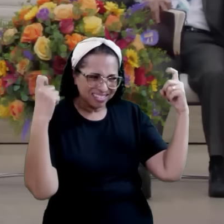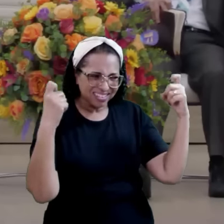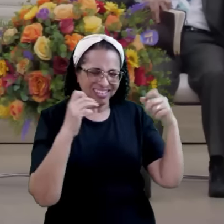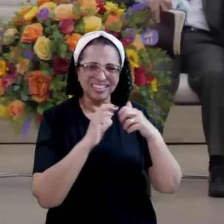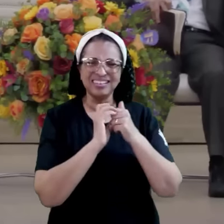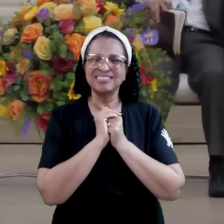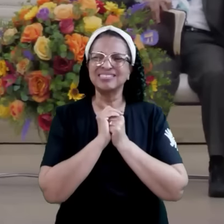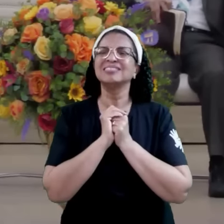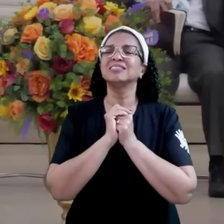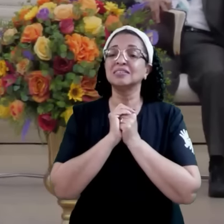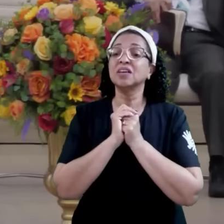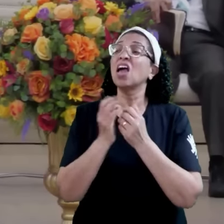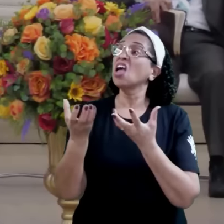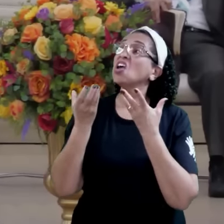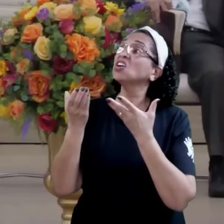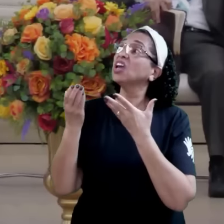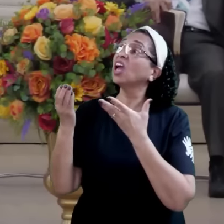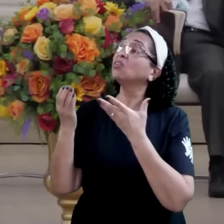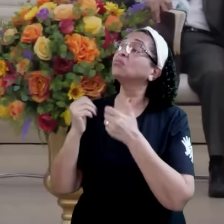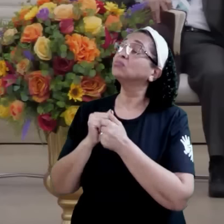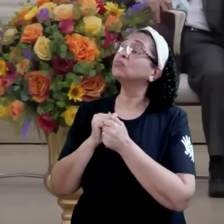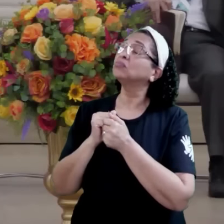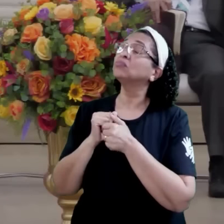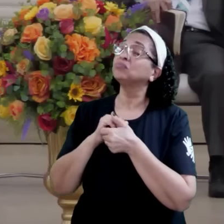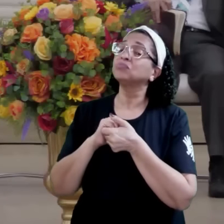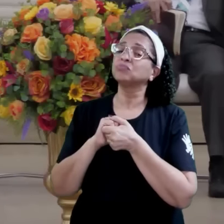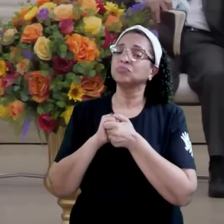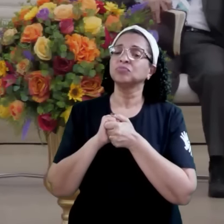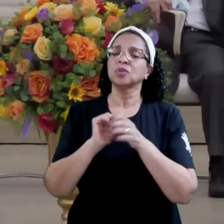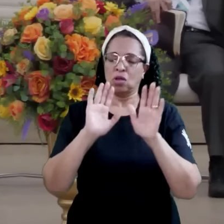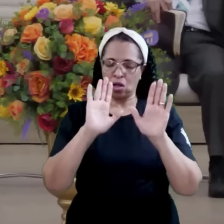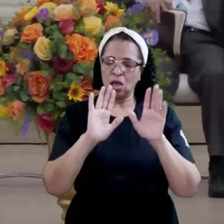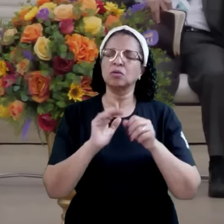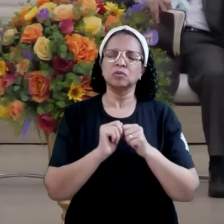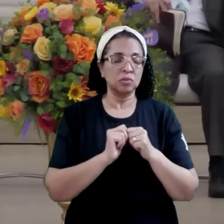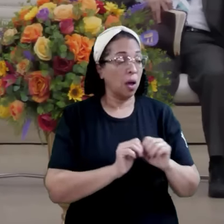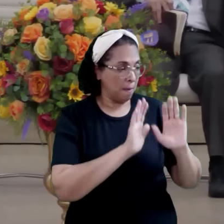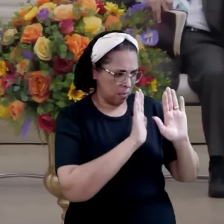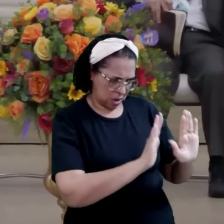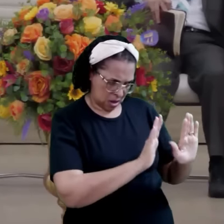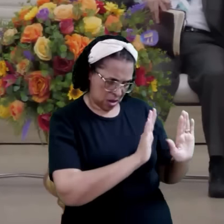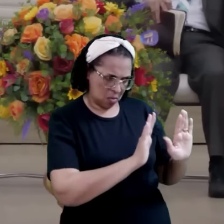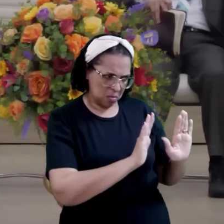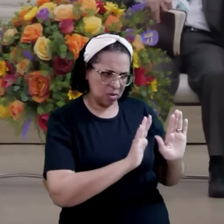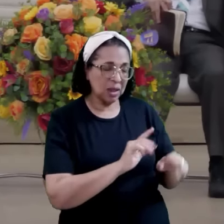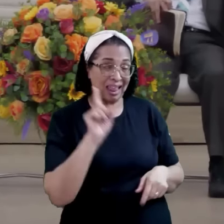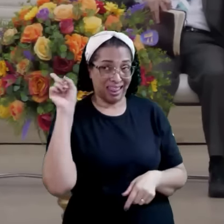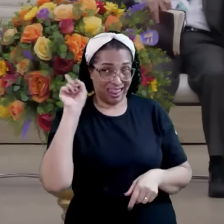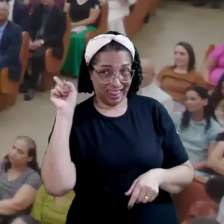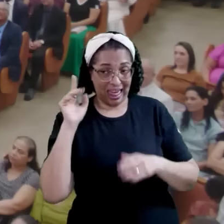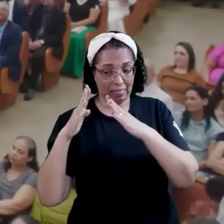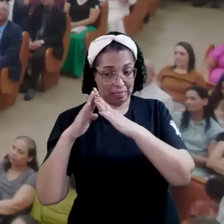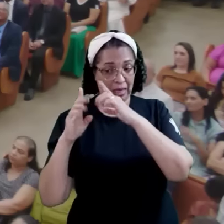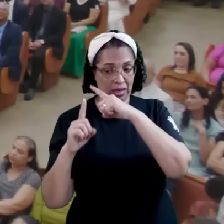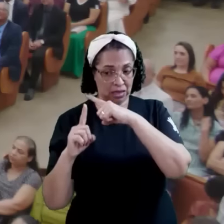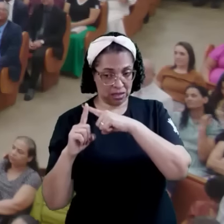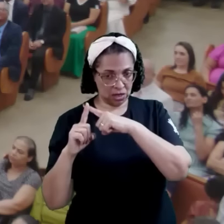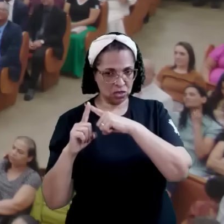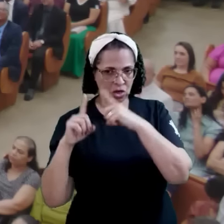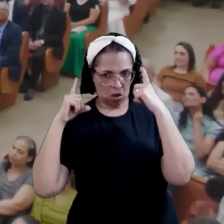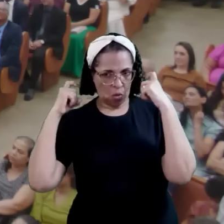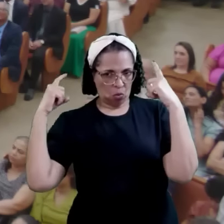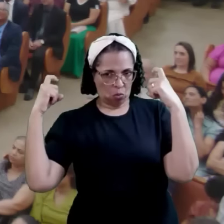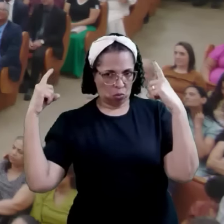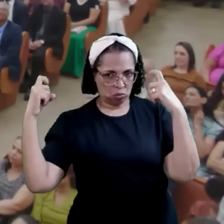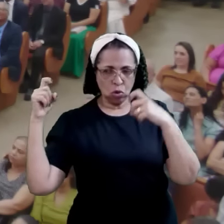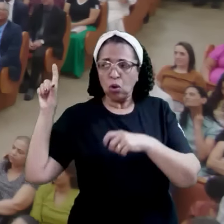correria não deu tempo falei senhora pode ficar em paz não precisa nem falar que eu vou mandar diminuir E se for para atrapalhar nós desliga o som até porque a gente